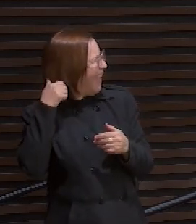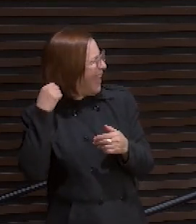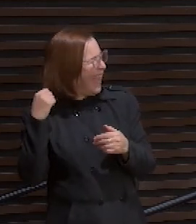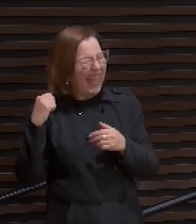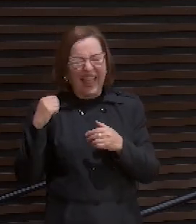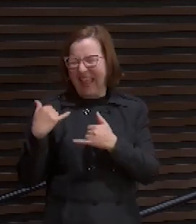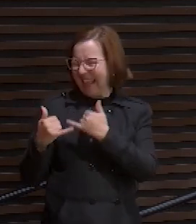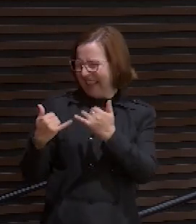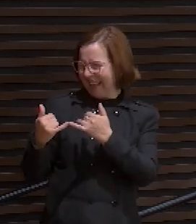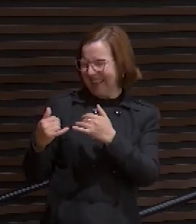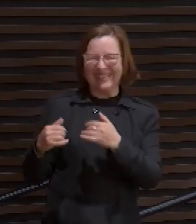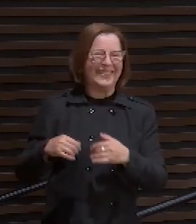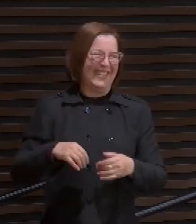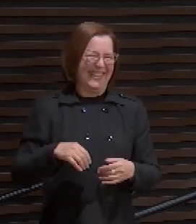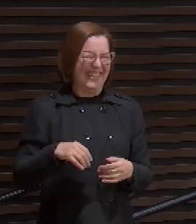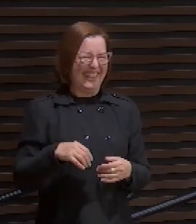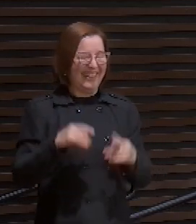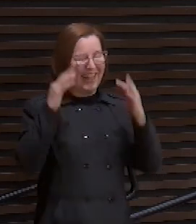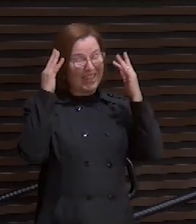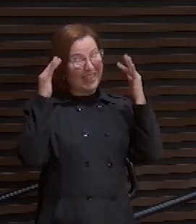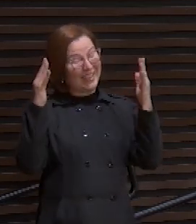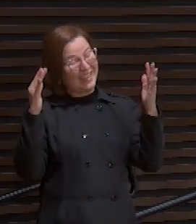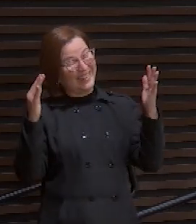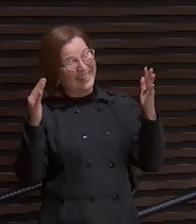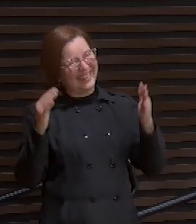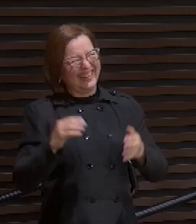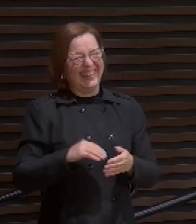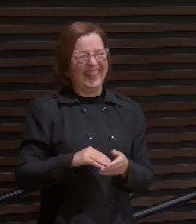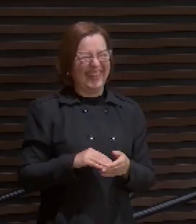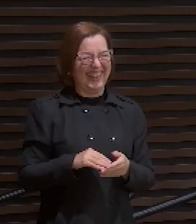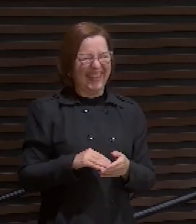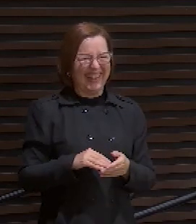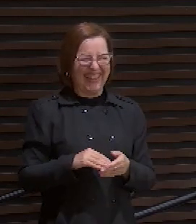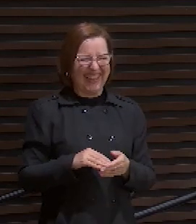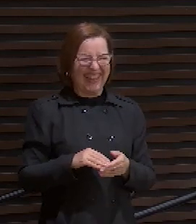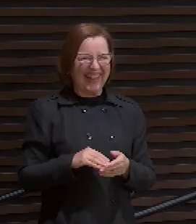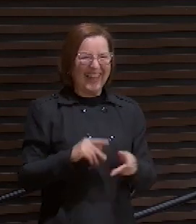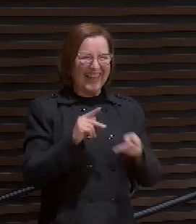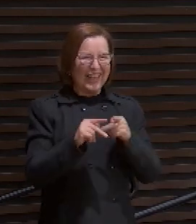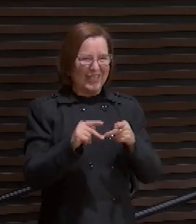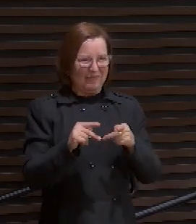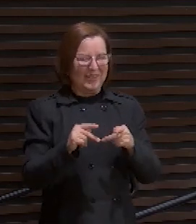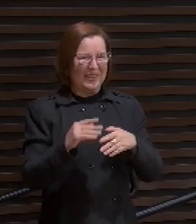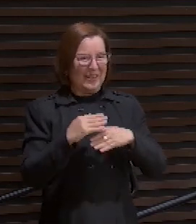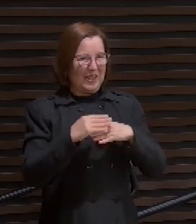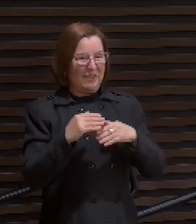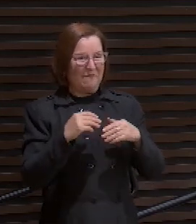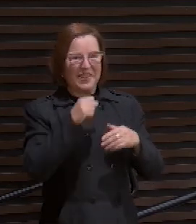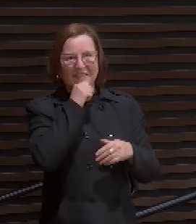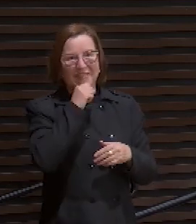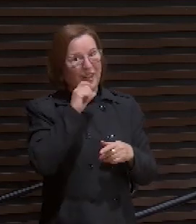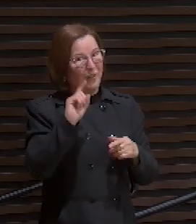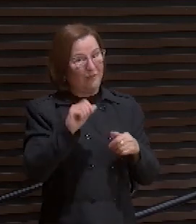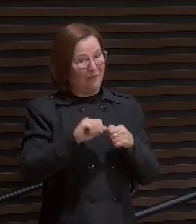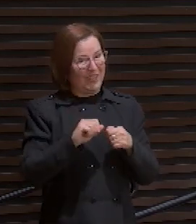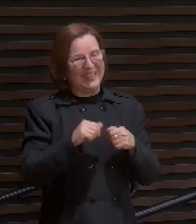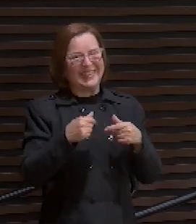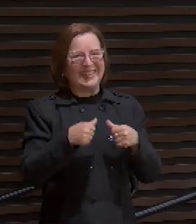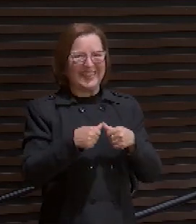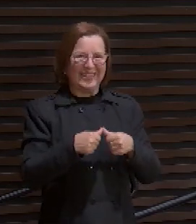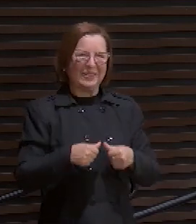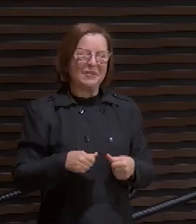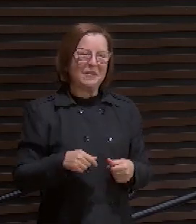namoradinhas. Os mais velhos, já casados há tempo, não fazem isso. Mas os namoradinhos, eu vou aproveitar aqui para